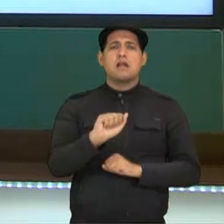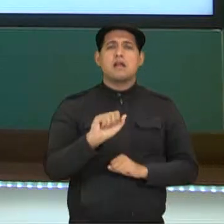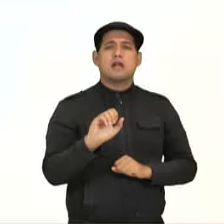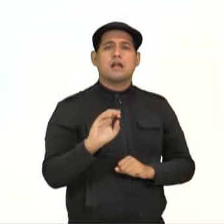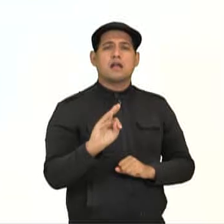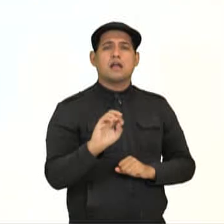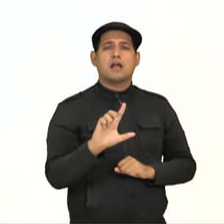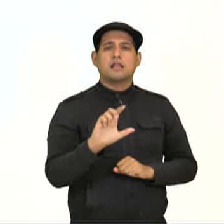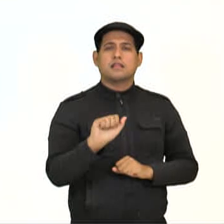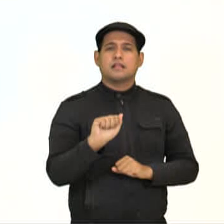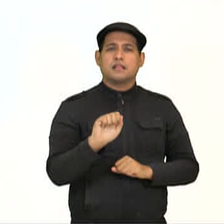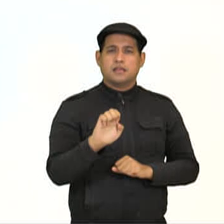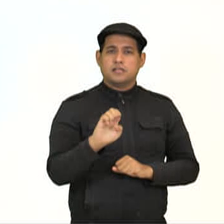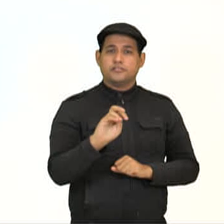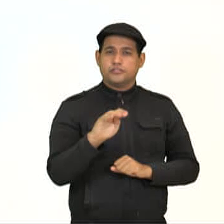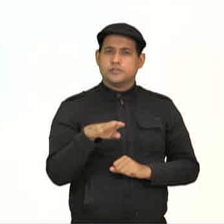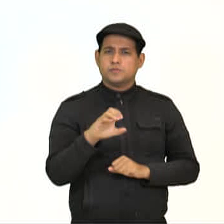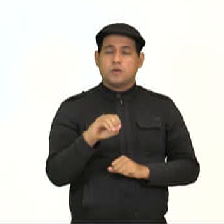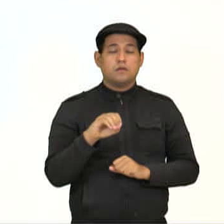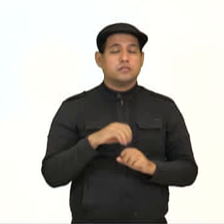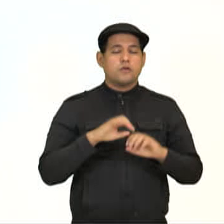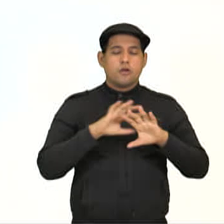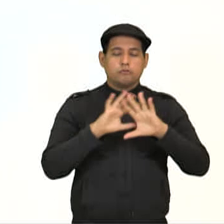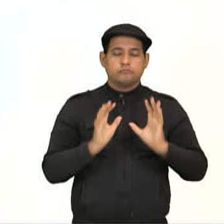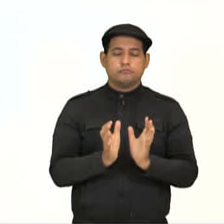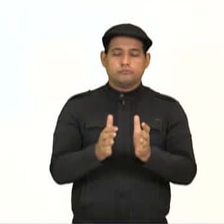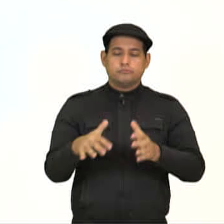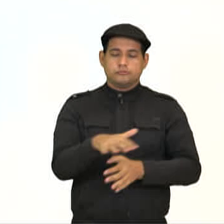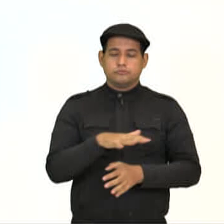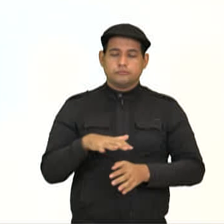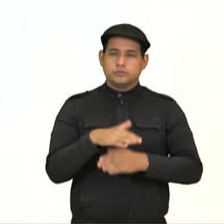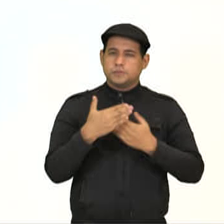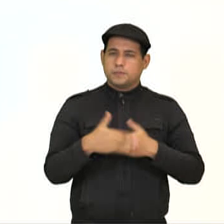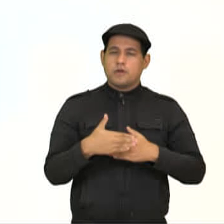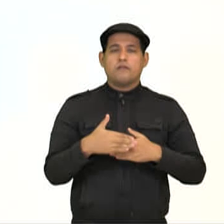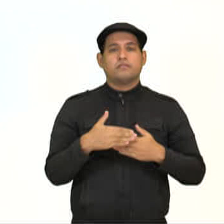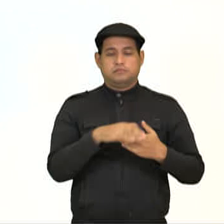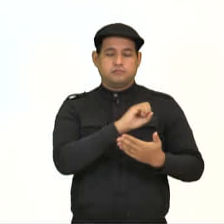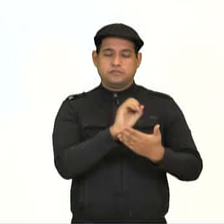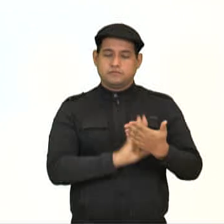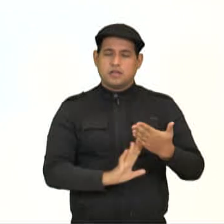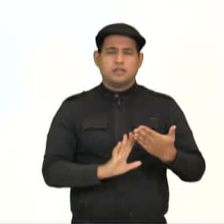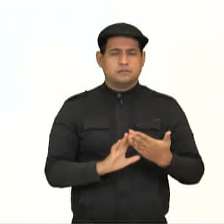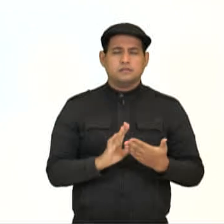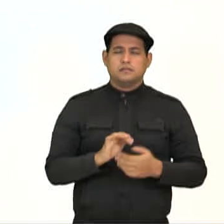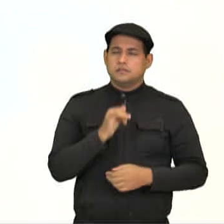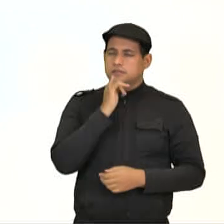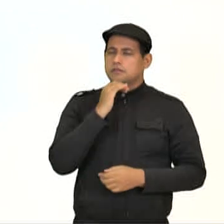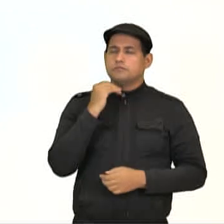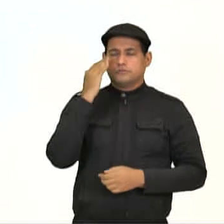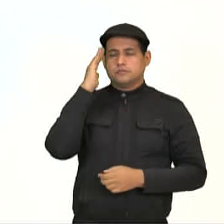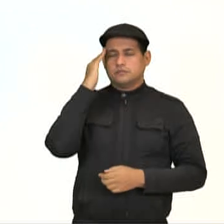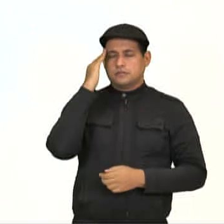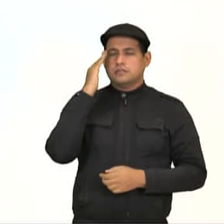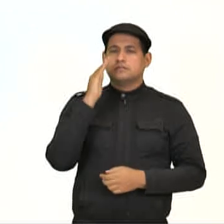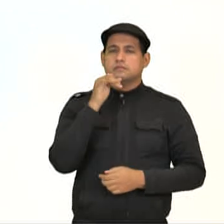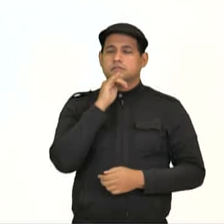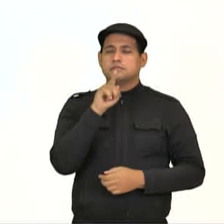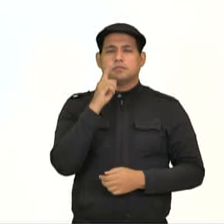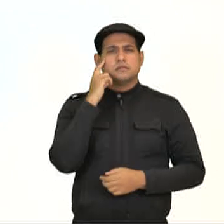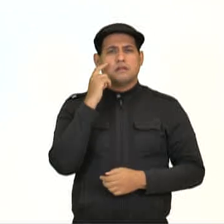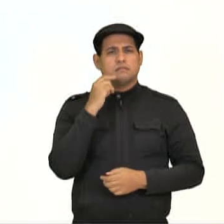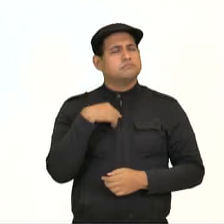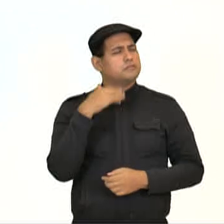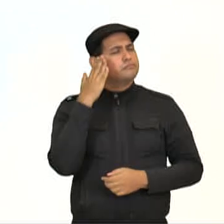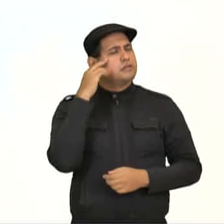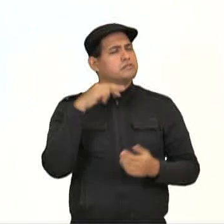é um conjunto de provas. Antes de eu continuar aqui, como eu disse, é difícil a gente pensar. Eu entendo que vocês devem pensar assim, eu sei o